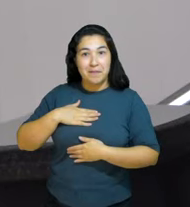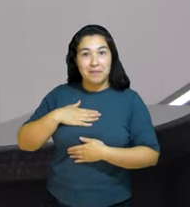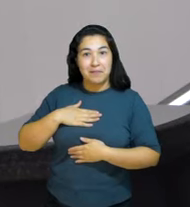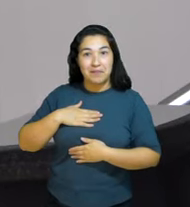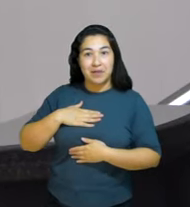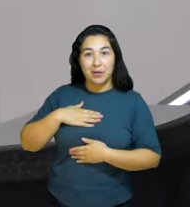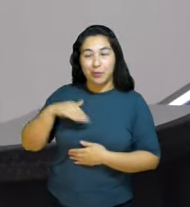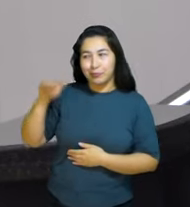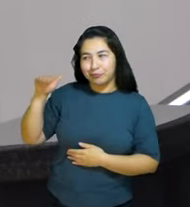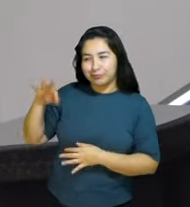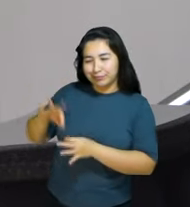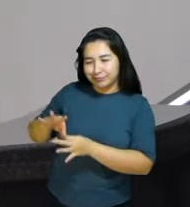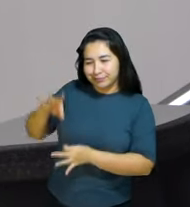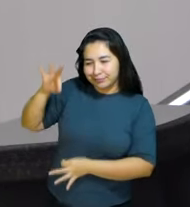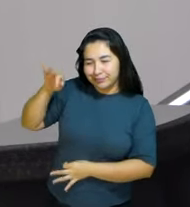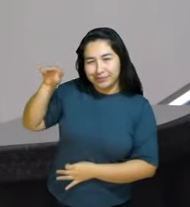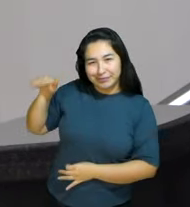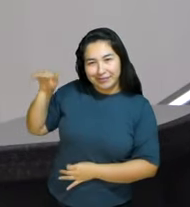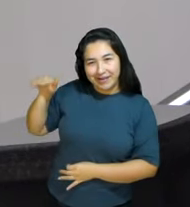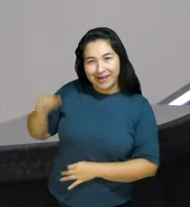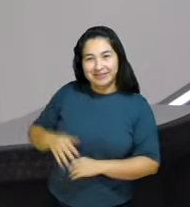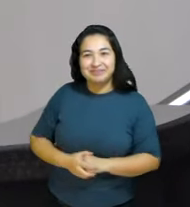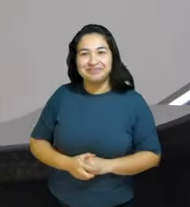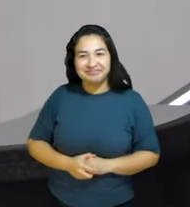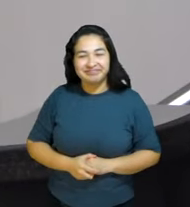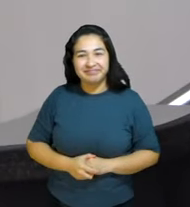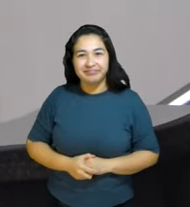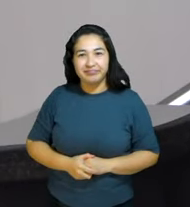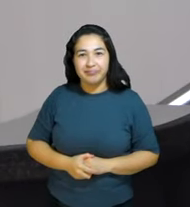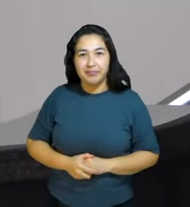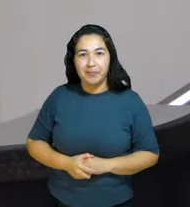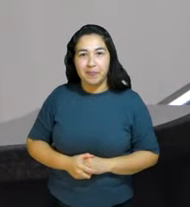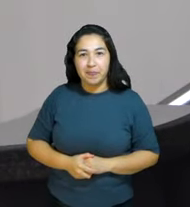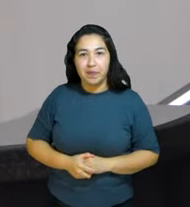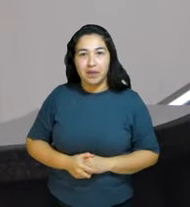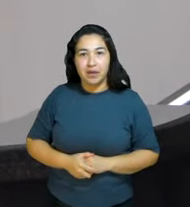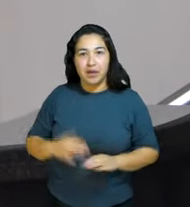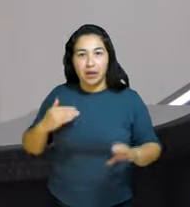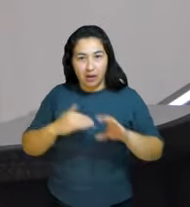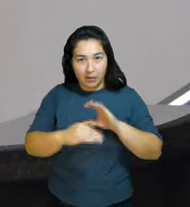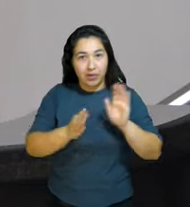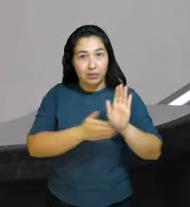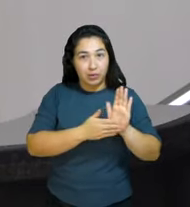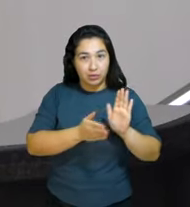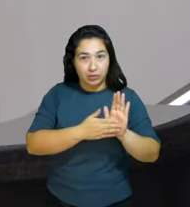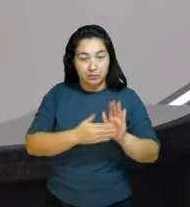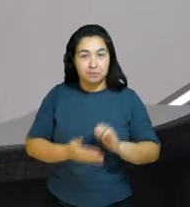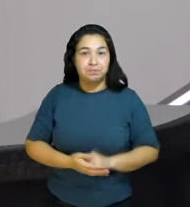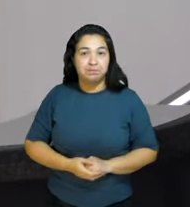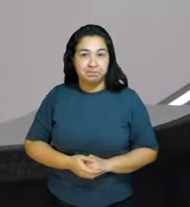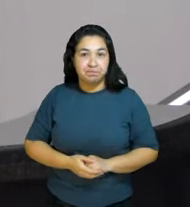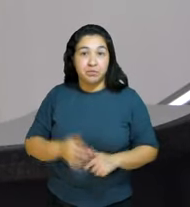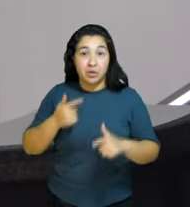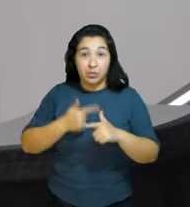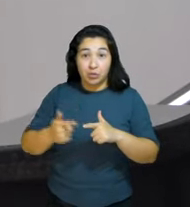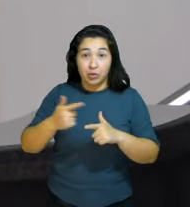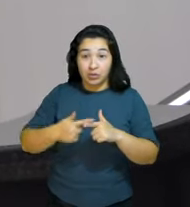E eu queria dizer, como a fala aqui era de proposições, eu vou encaminhar para as proposições. Esse problema que a gente está vivendo hoje,